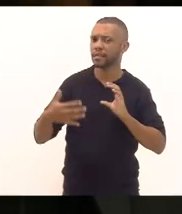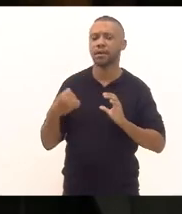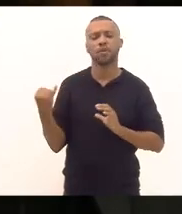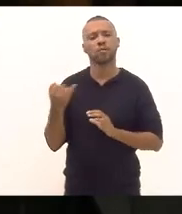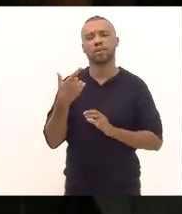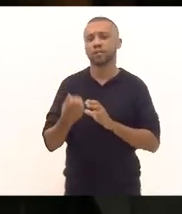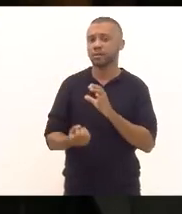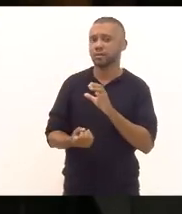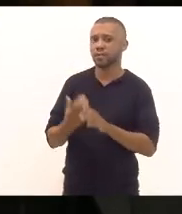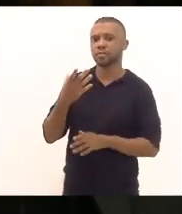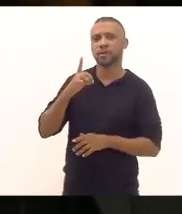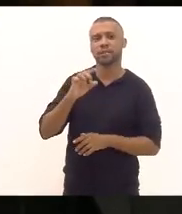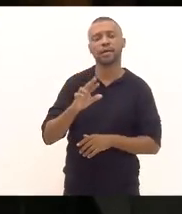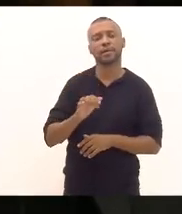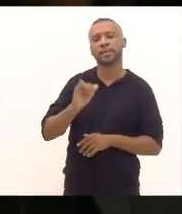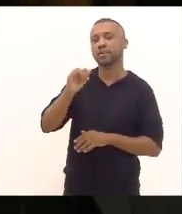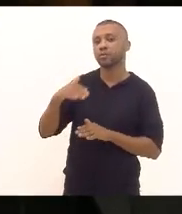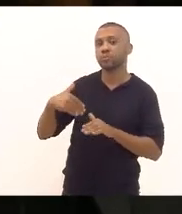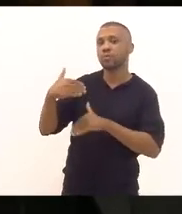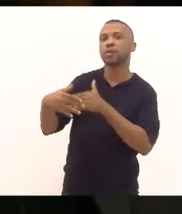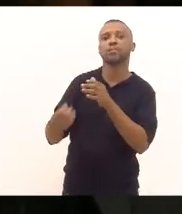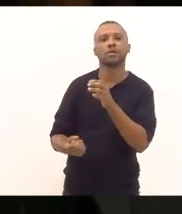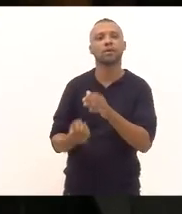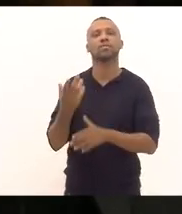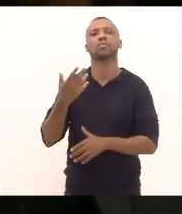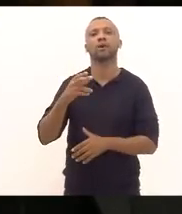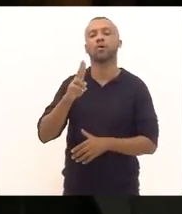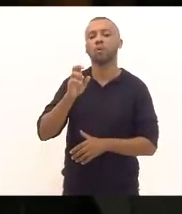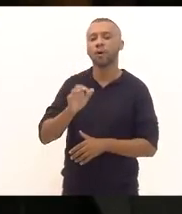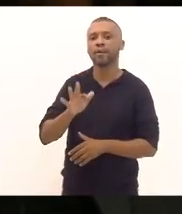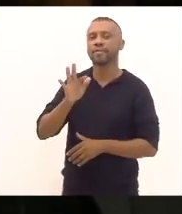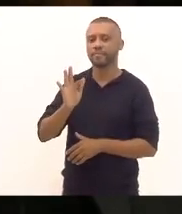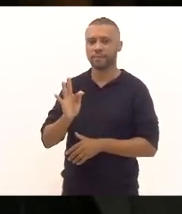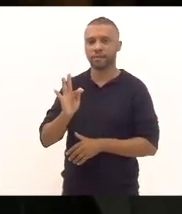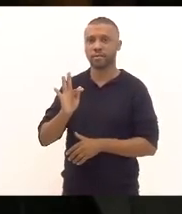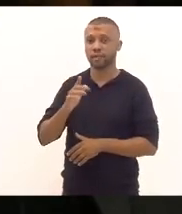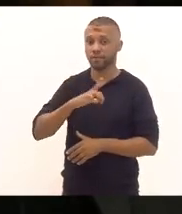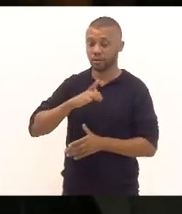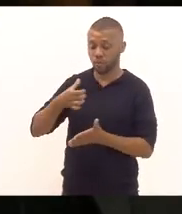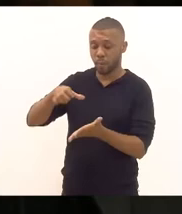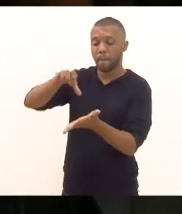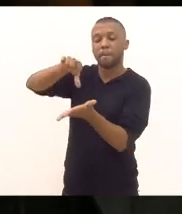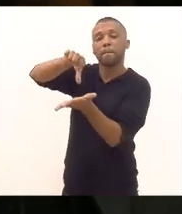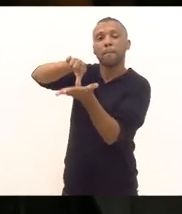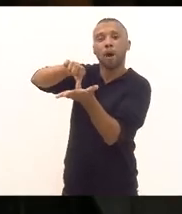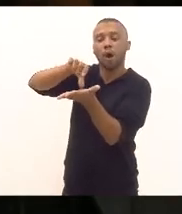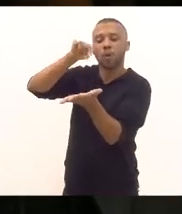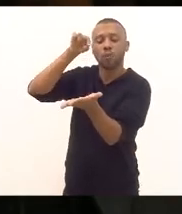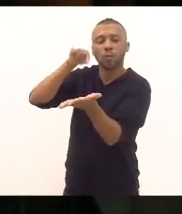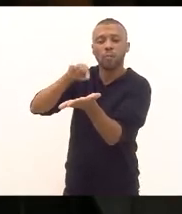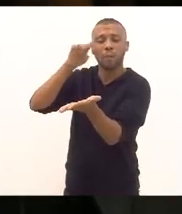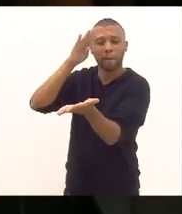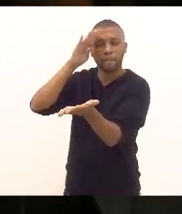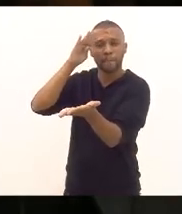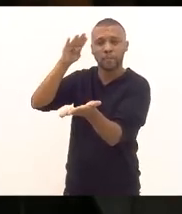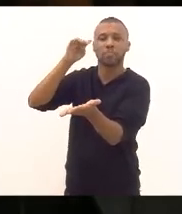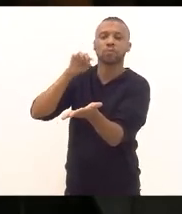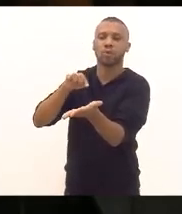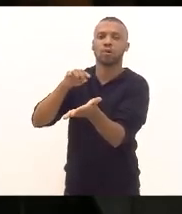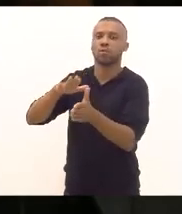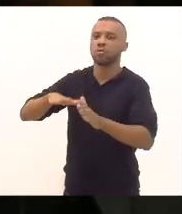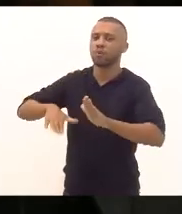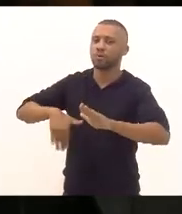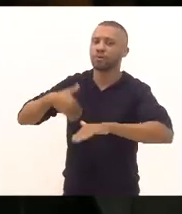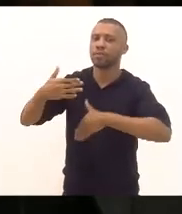dá-se no processo de fundação da UFF que ela fosse o Polo um eixo um vetor do desenvolvimento